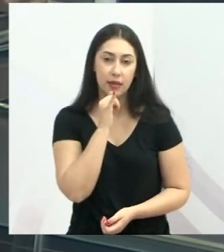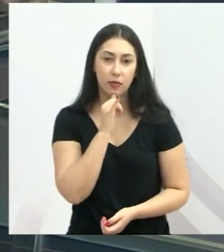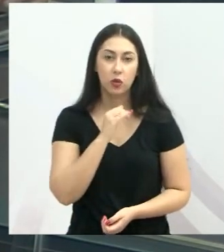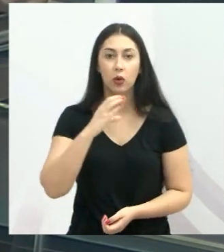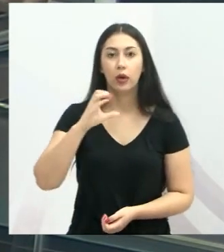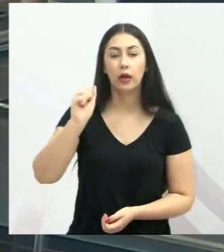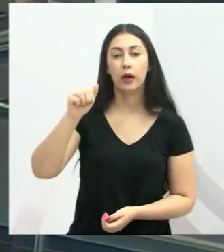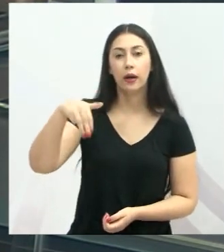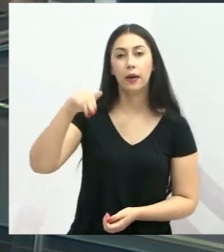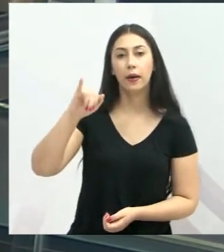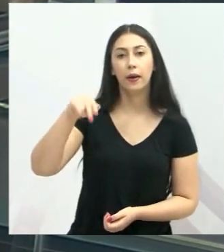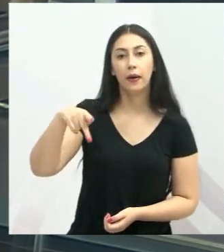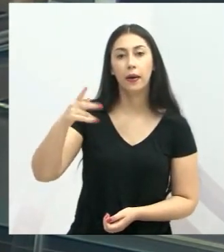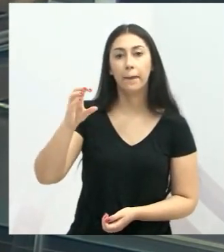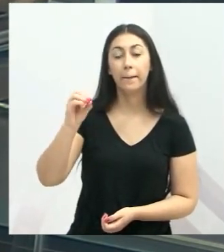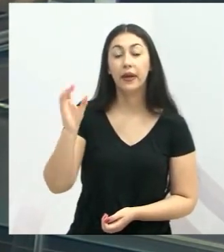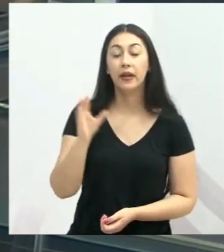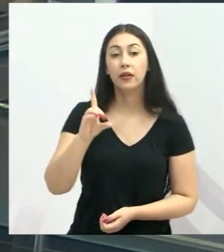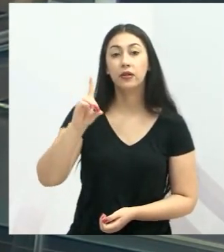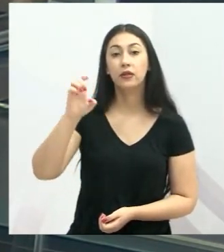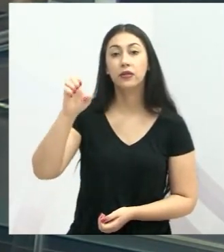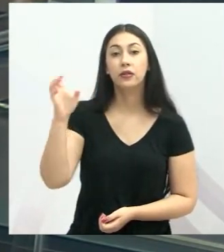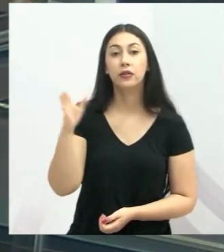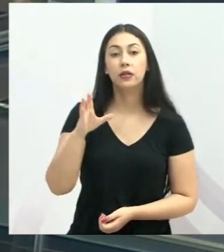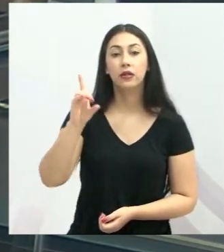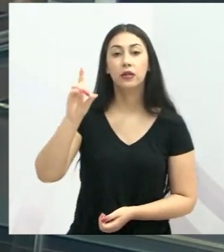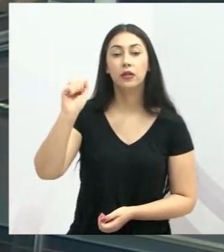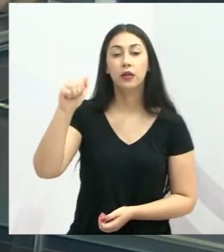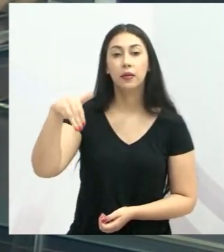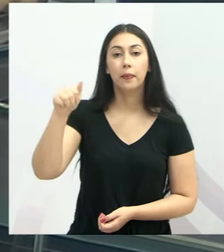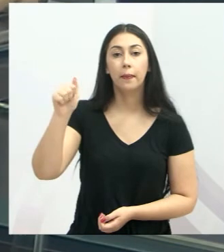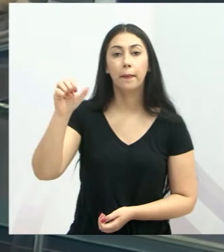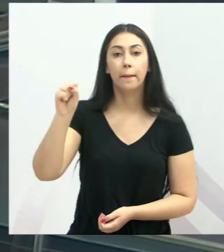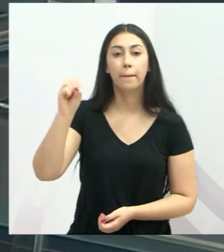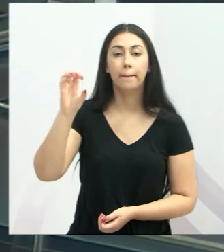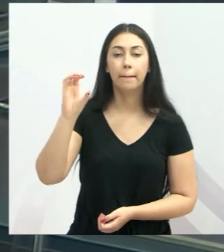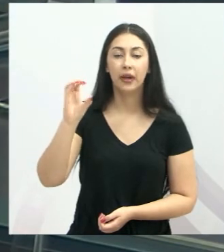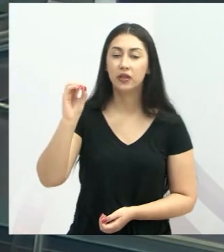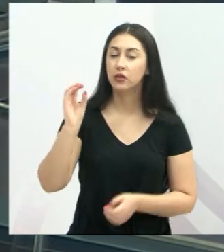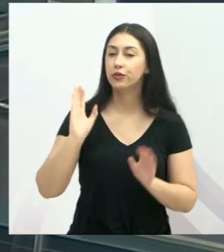buscar um outro modelo. Mas parabéns, vereador Rogério Timóteo, sou favorável.